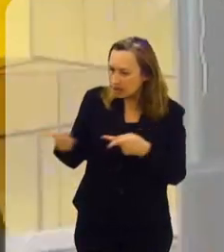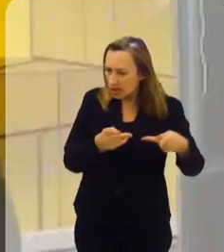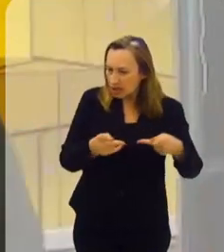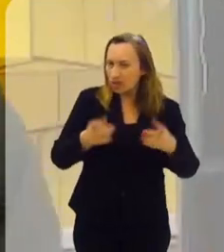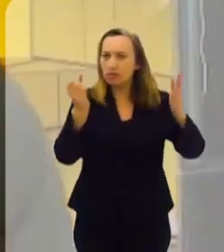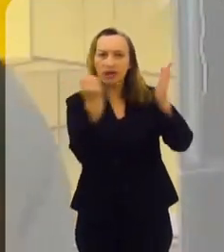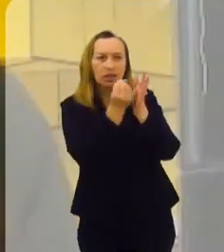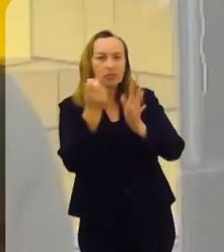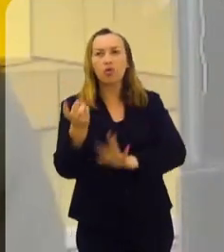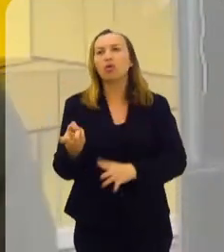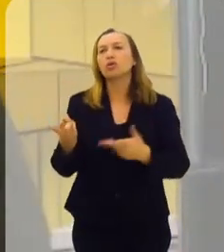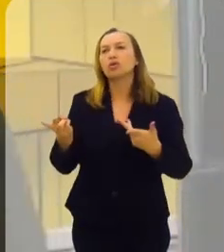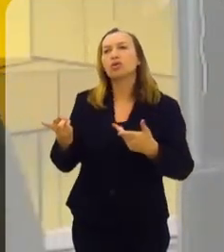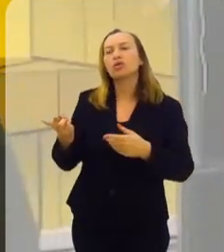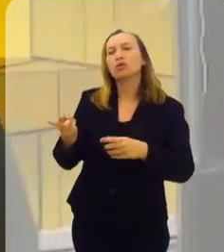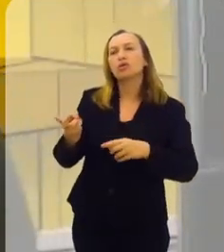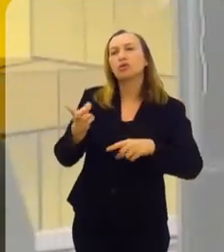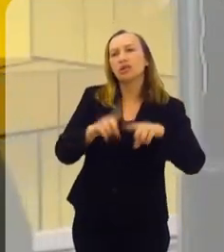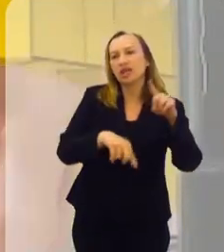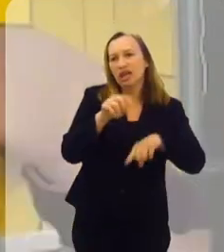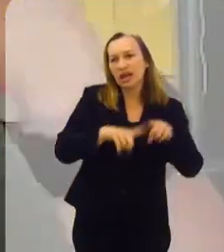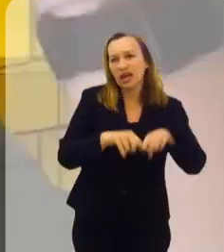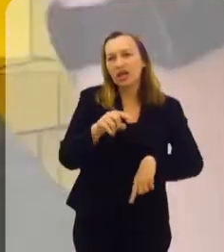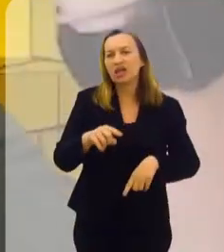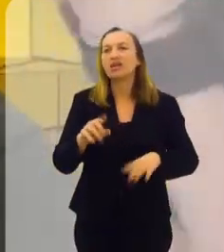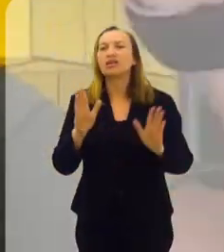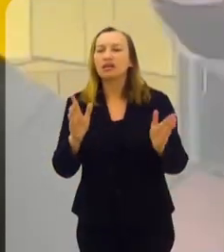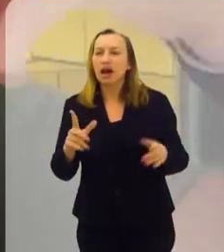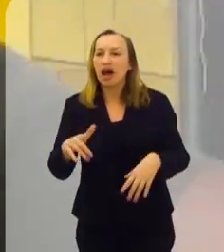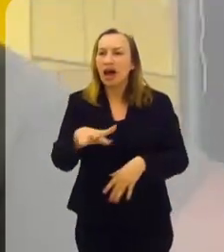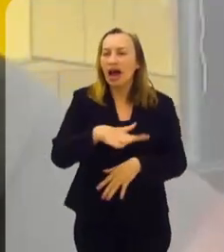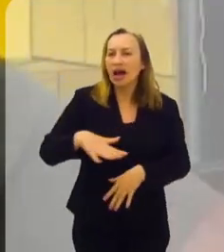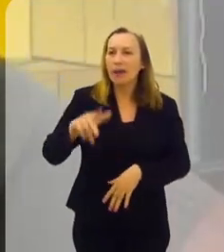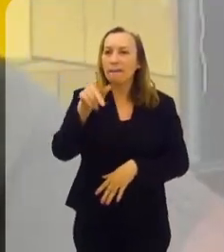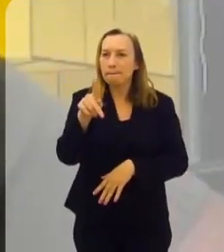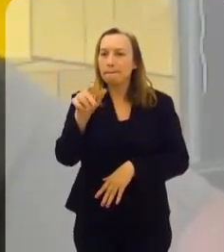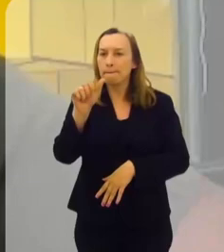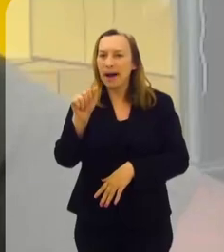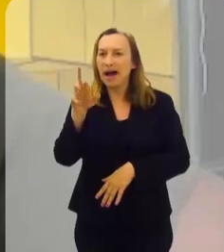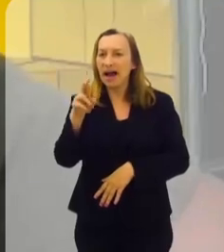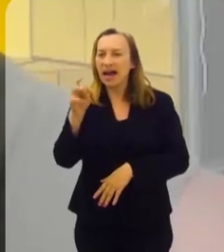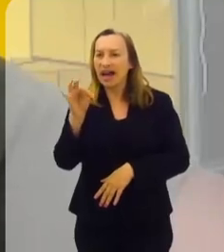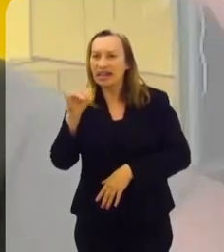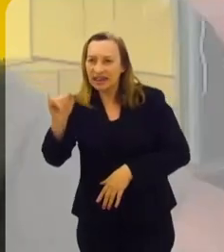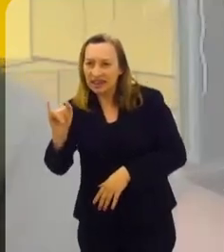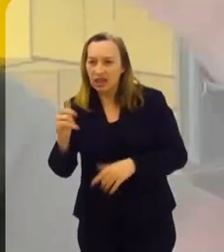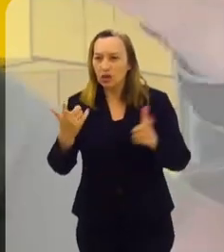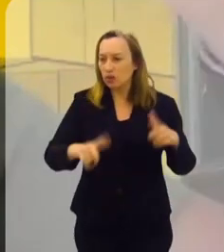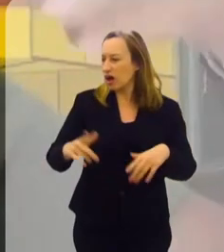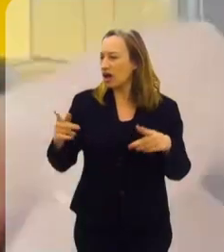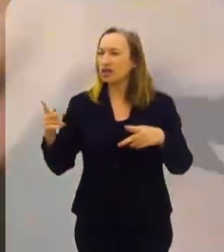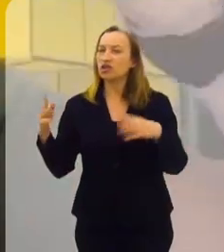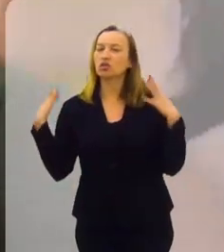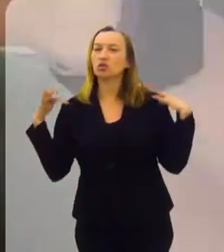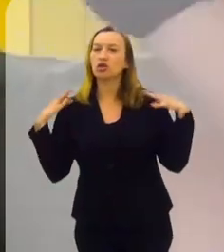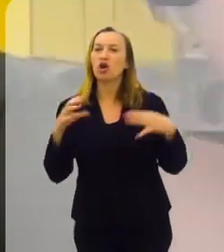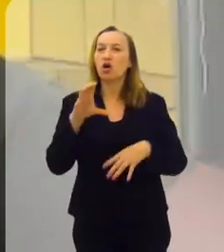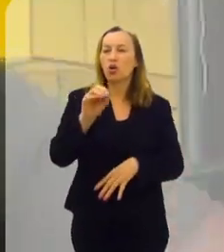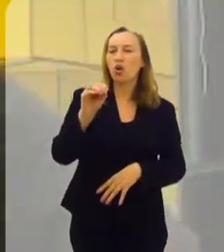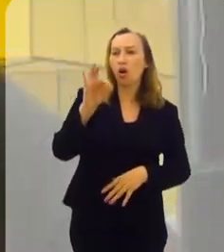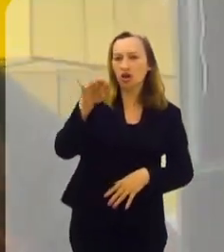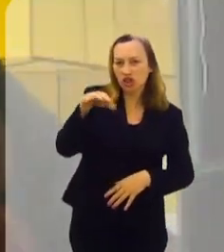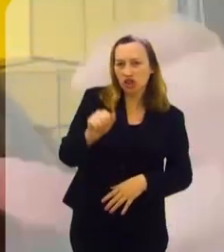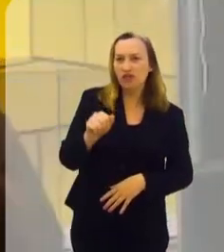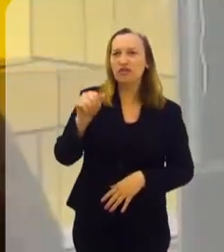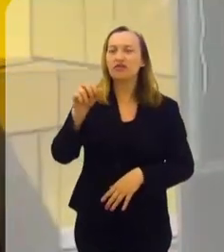suas visitas aos patrimônios materiais. A gente tem ali a área de Paraty, né? Os nossos circuitos de turismo,